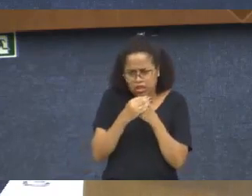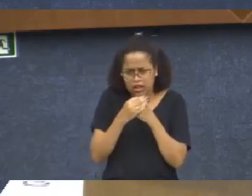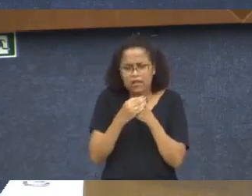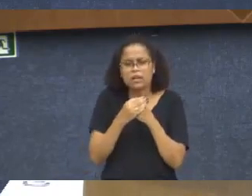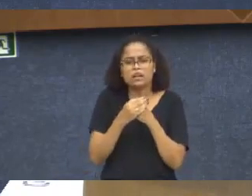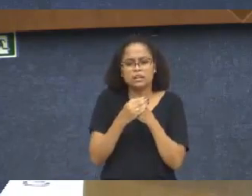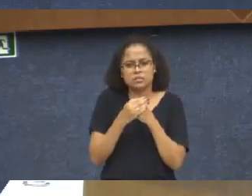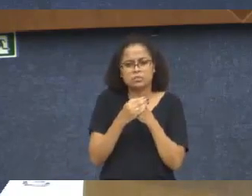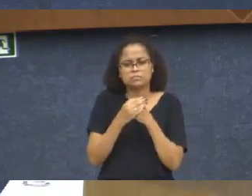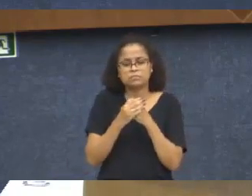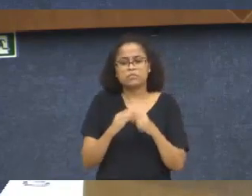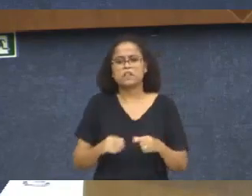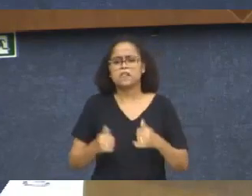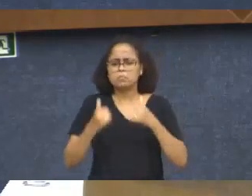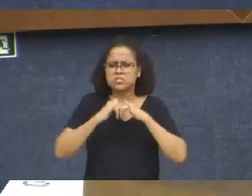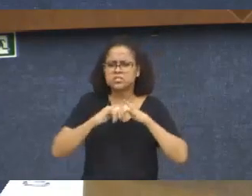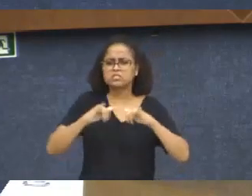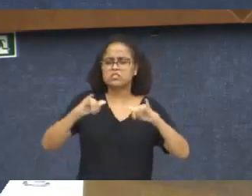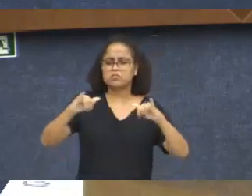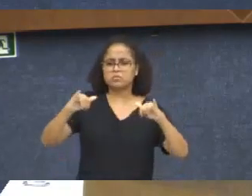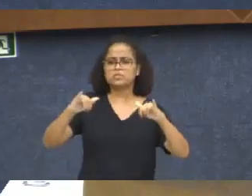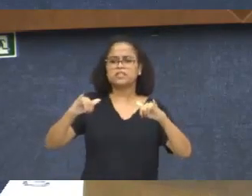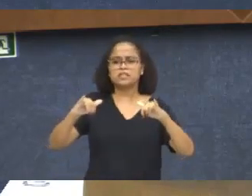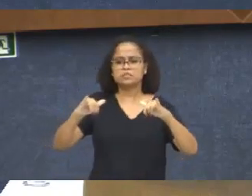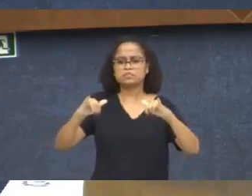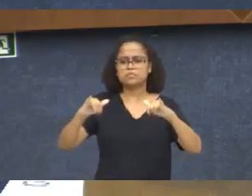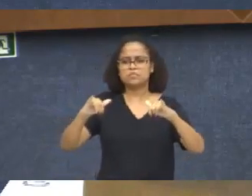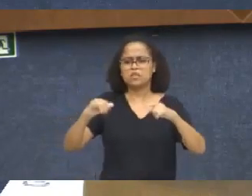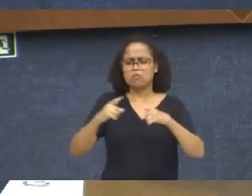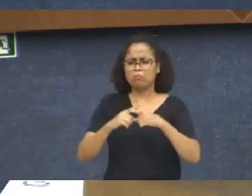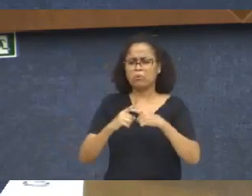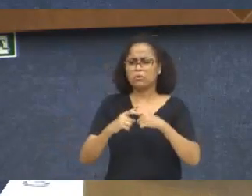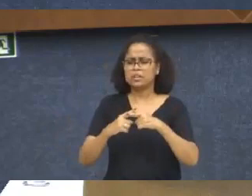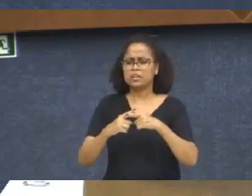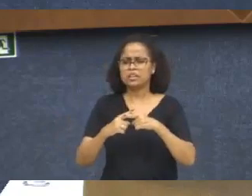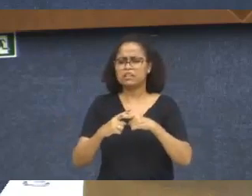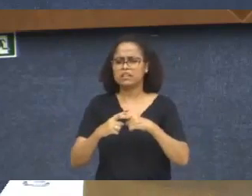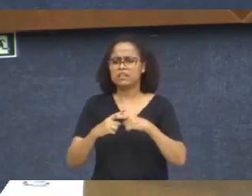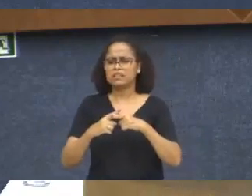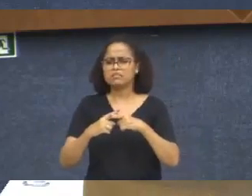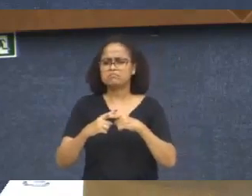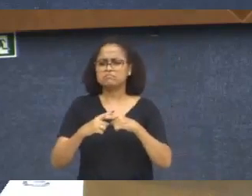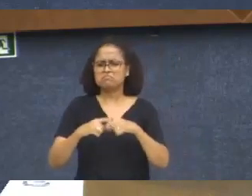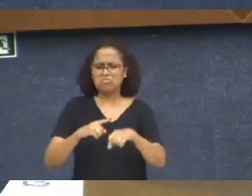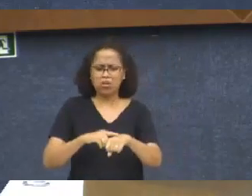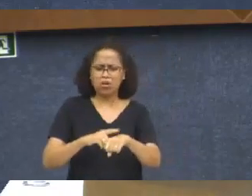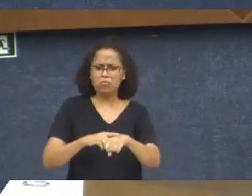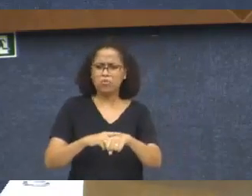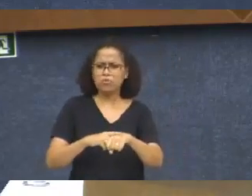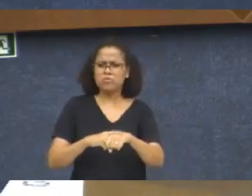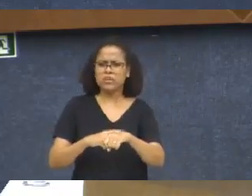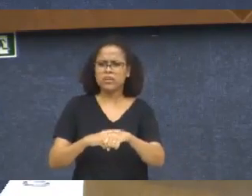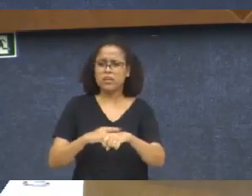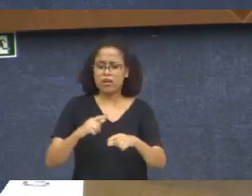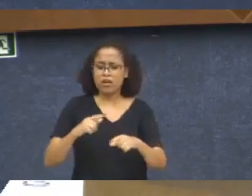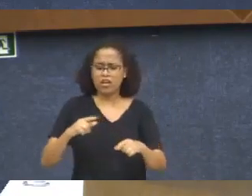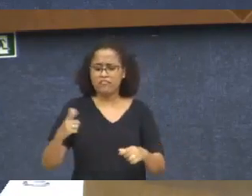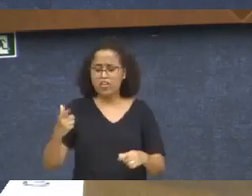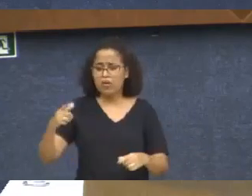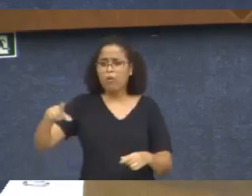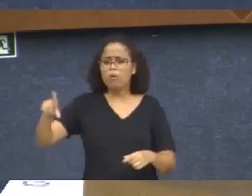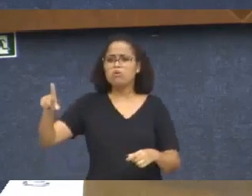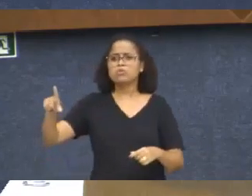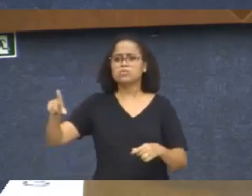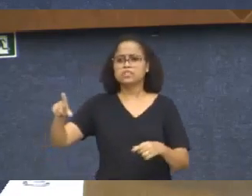ser noticiado. Sabe por quê? Porque daqui a pouco vem outras categorias para pedir a greve. Mas, infelizmente,